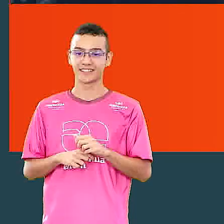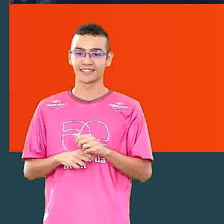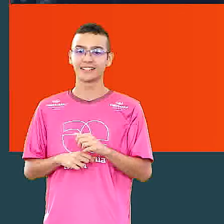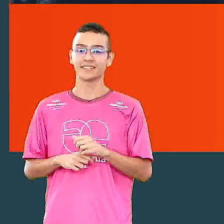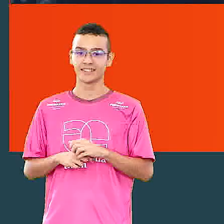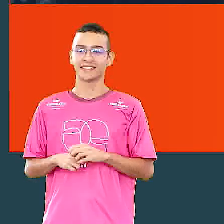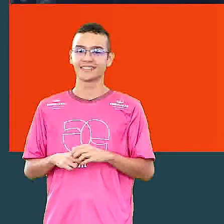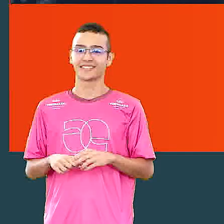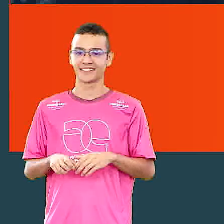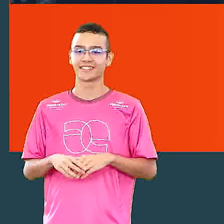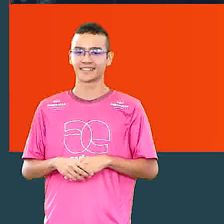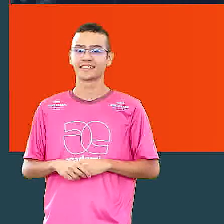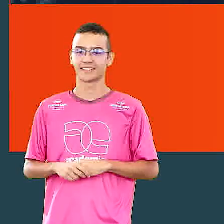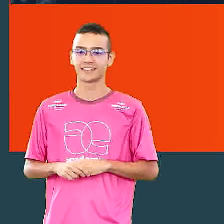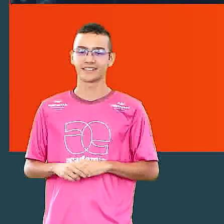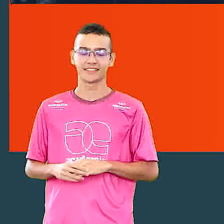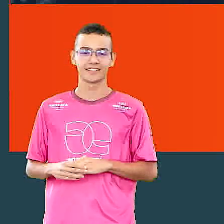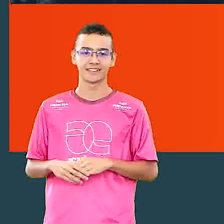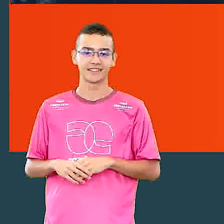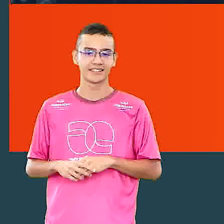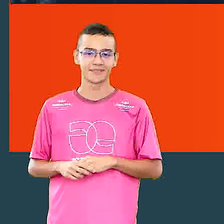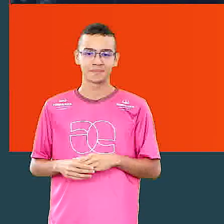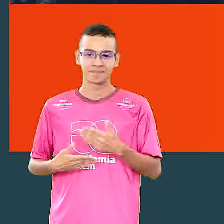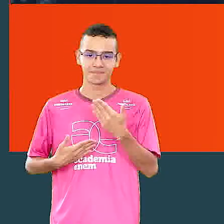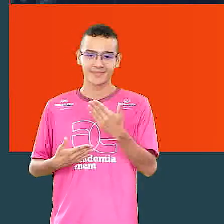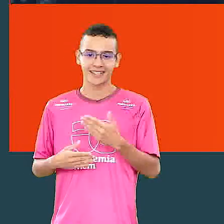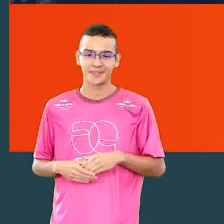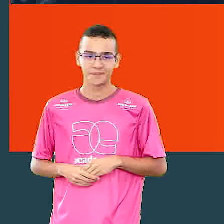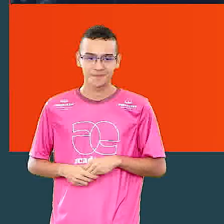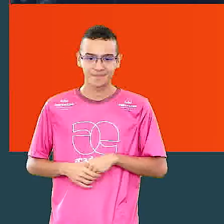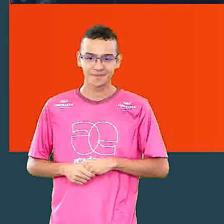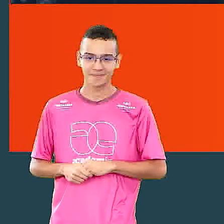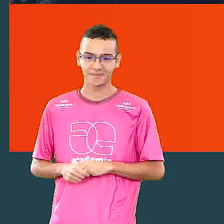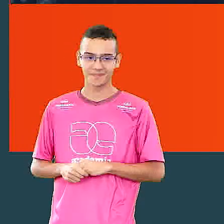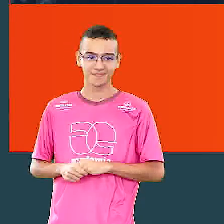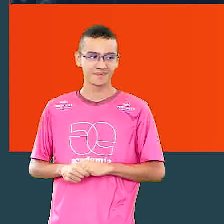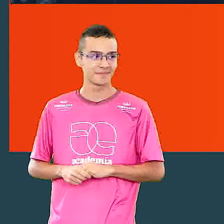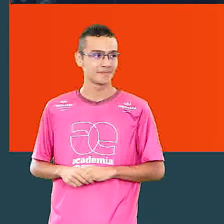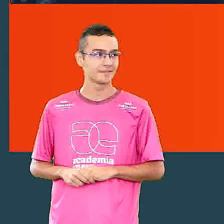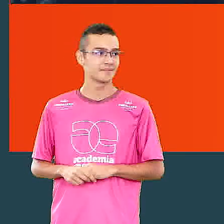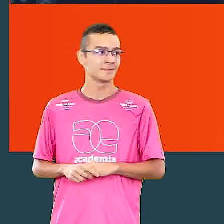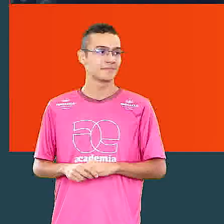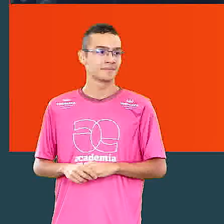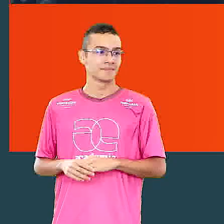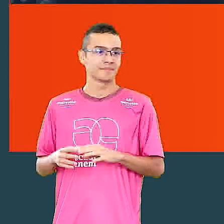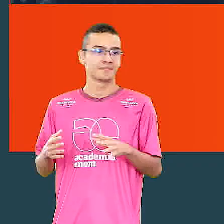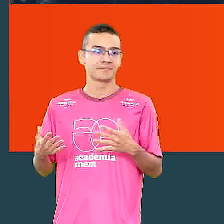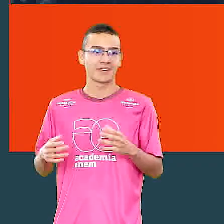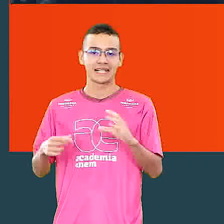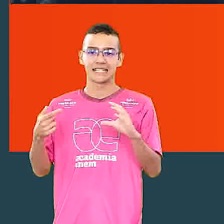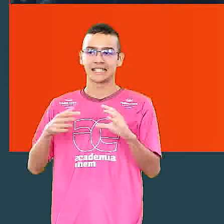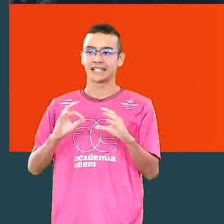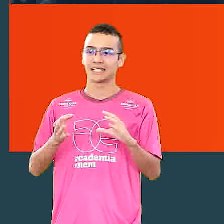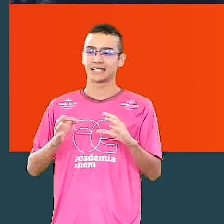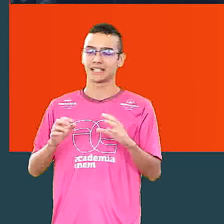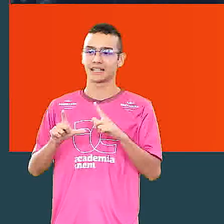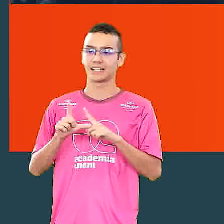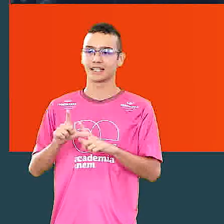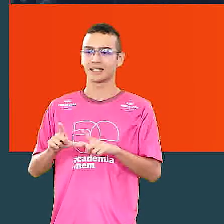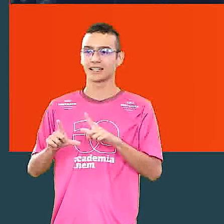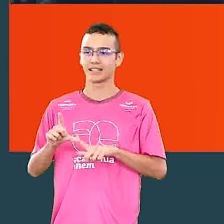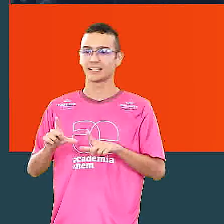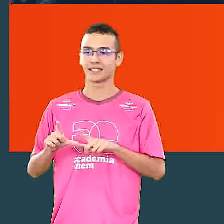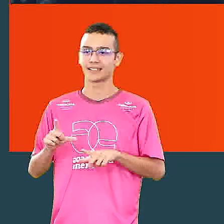vocês superem essa fase difícil. Porque a gente é a favor do futebol cearense. Vocês